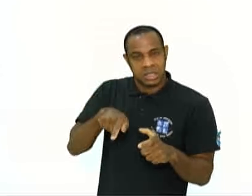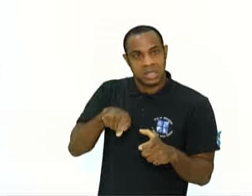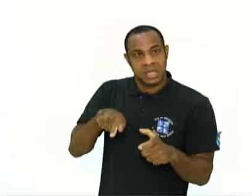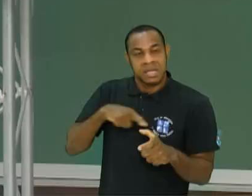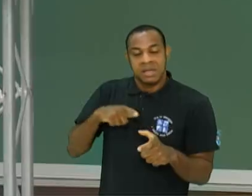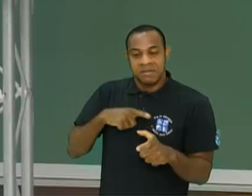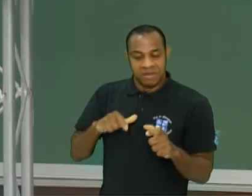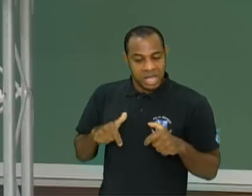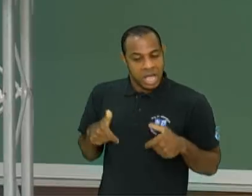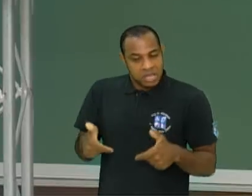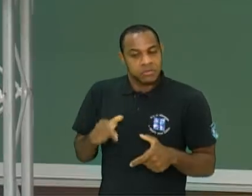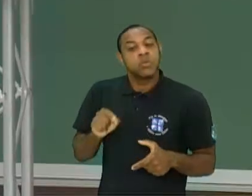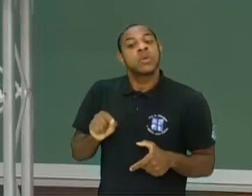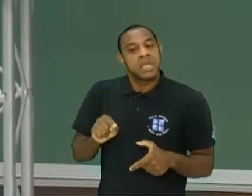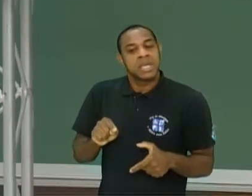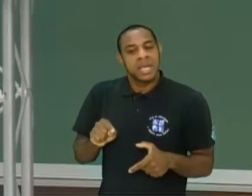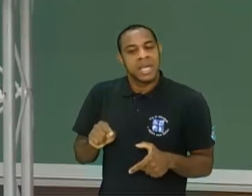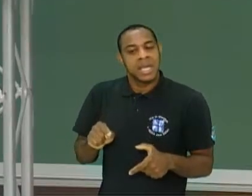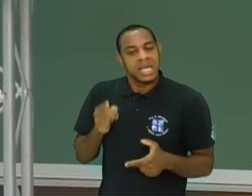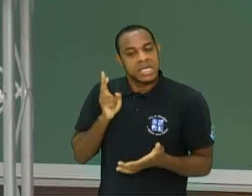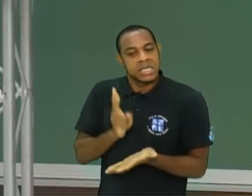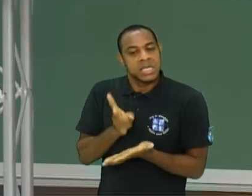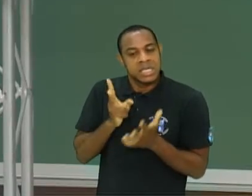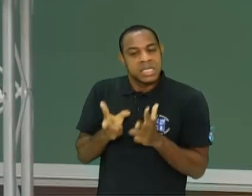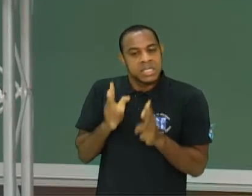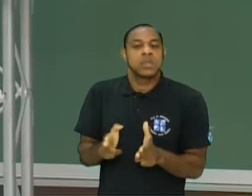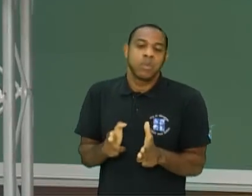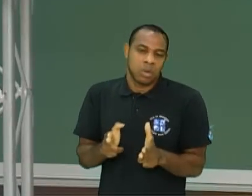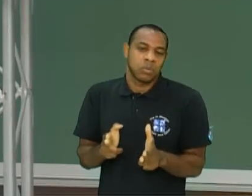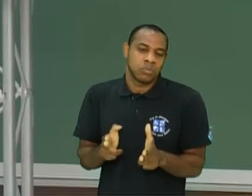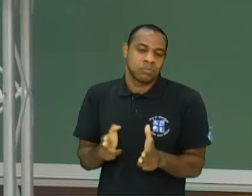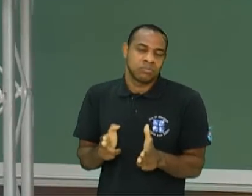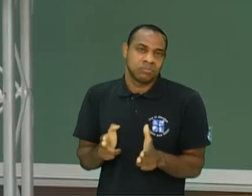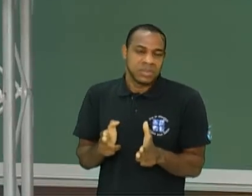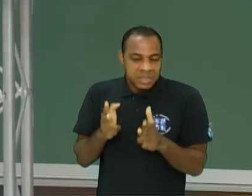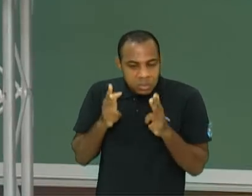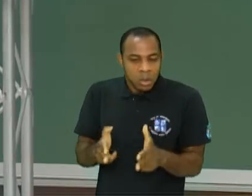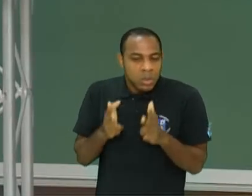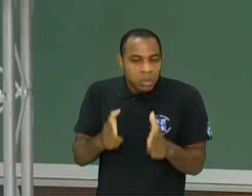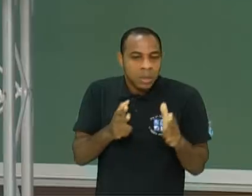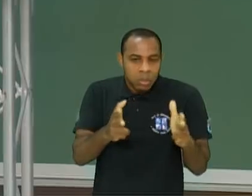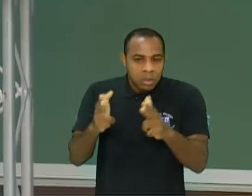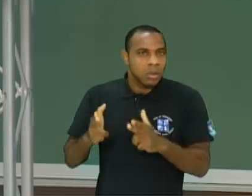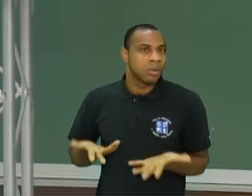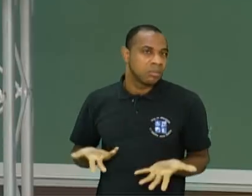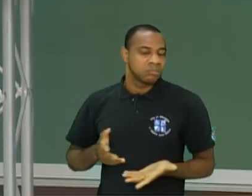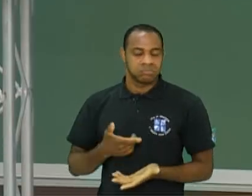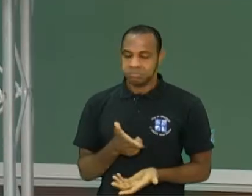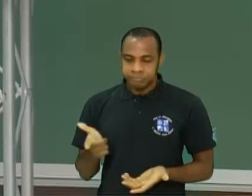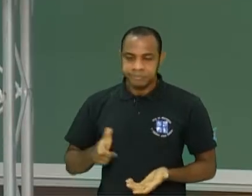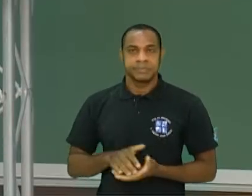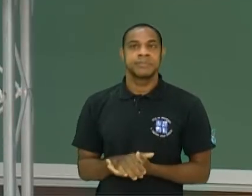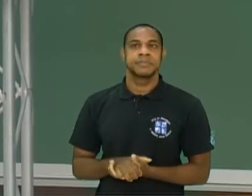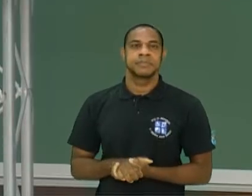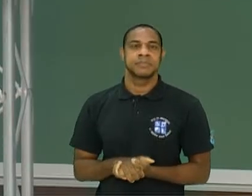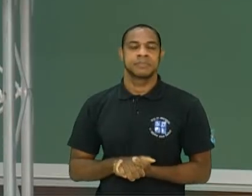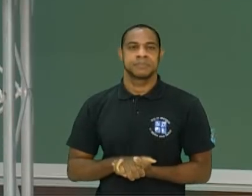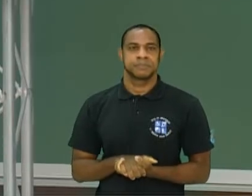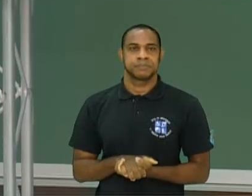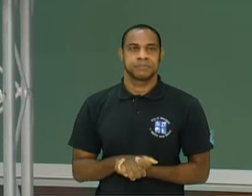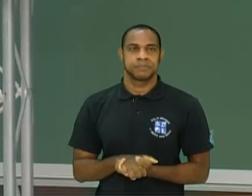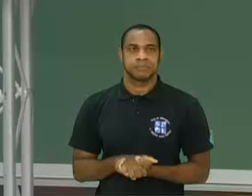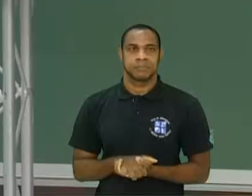vai agir exatamente igual ou fazer as coisas exatamente igual. Showing support